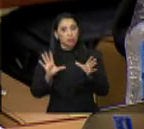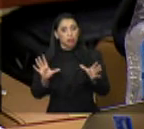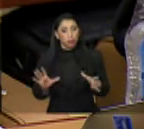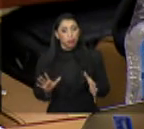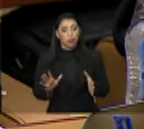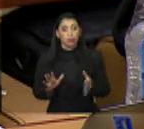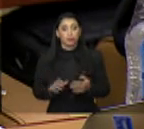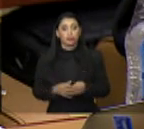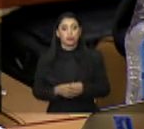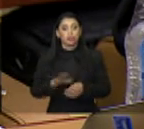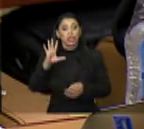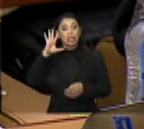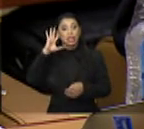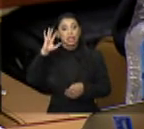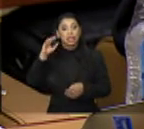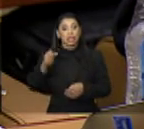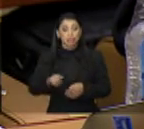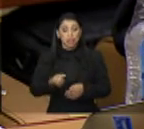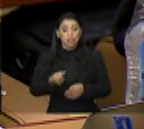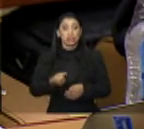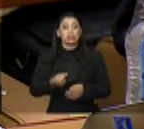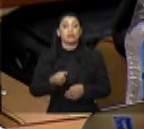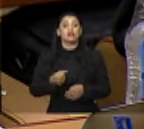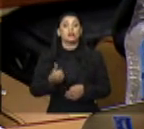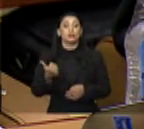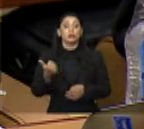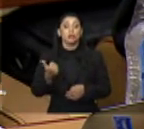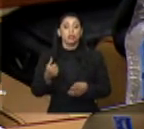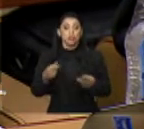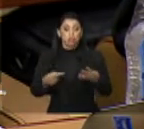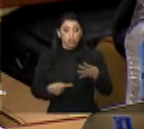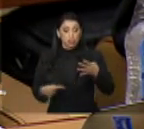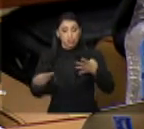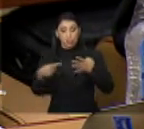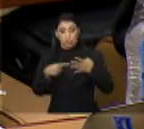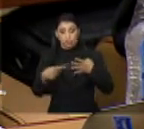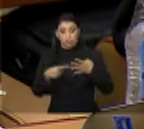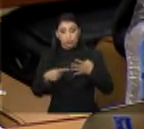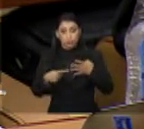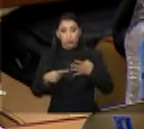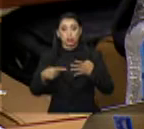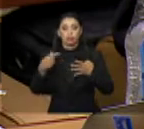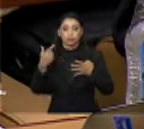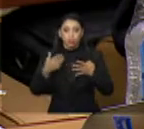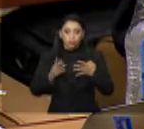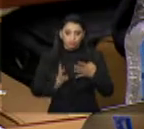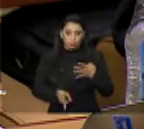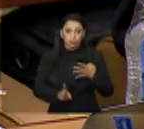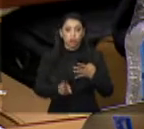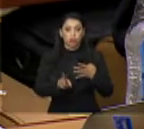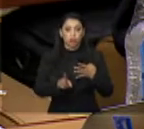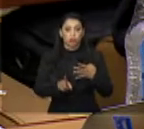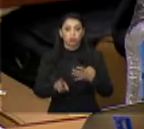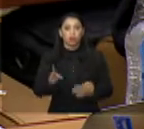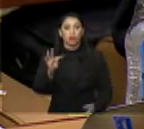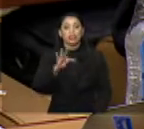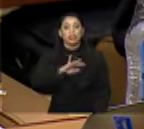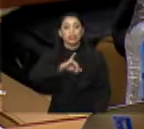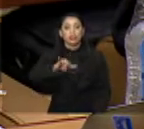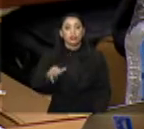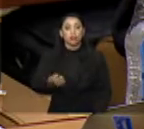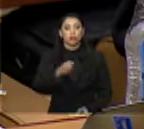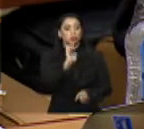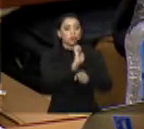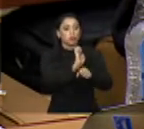ordem e esta decisão foi confirmada em segundo grau da decisão do Tribunal de Justiça de Santa